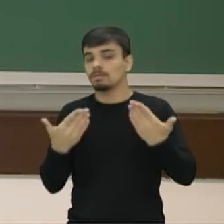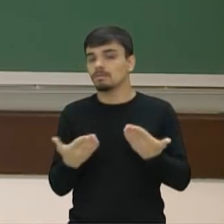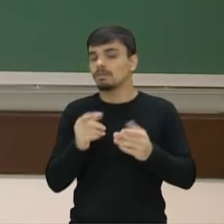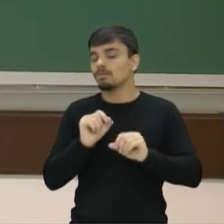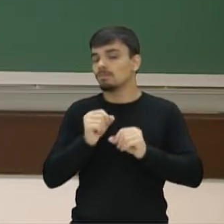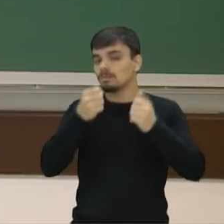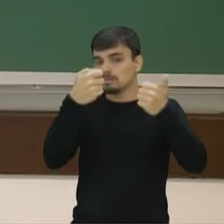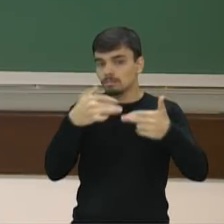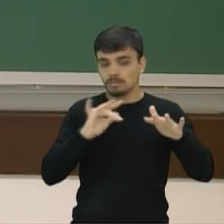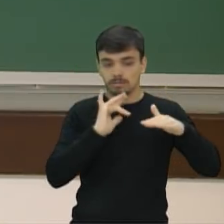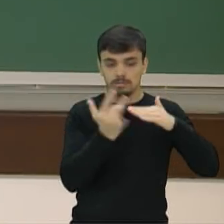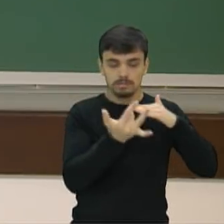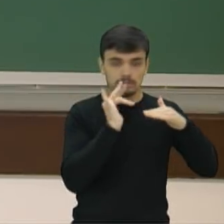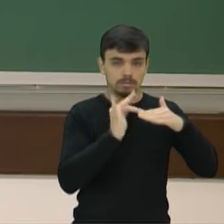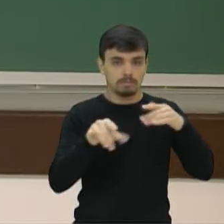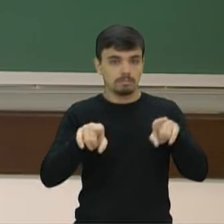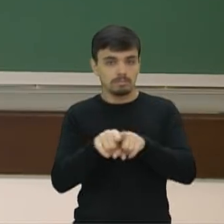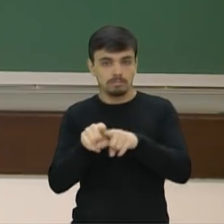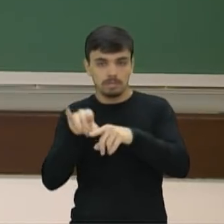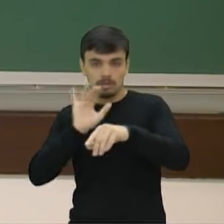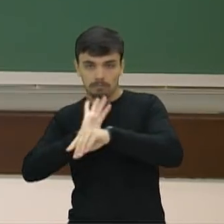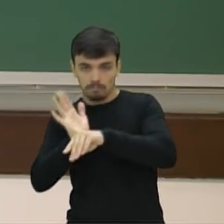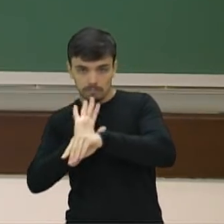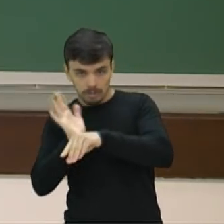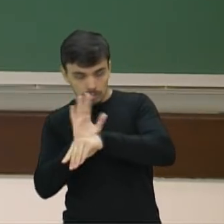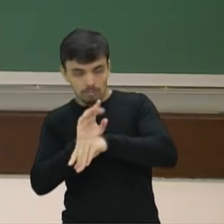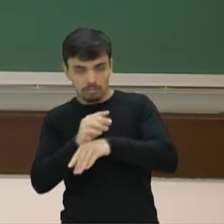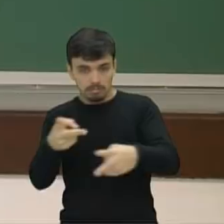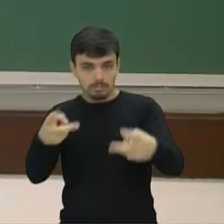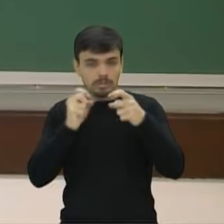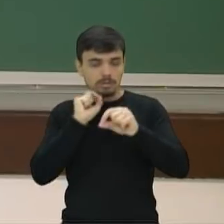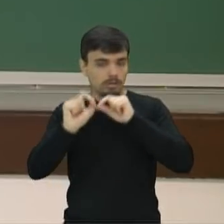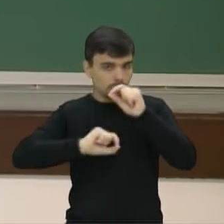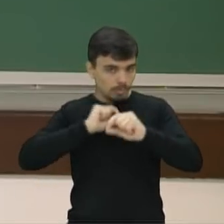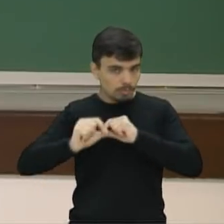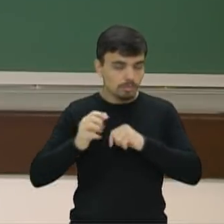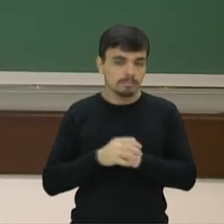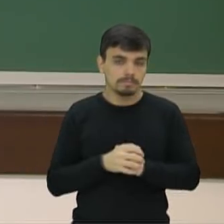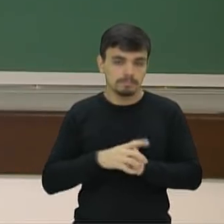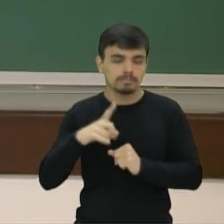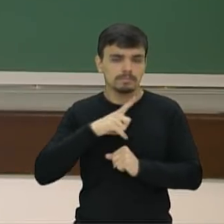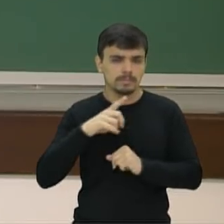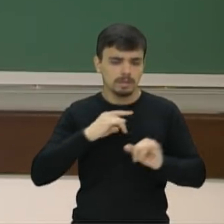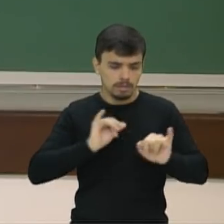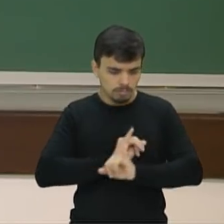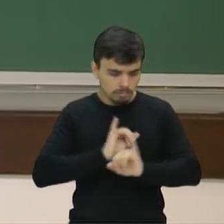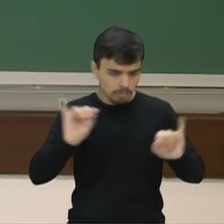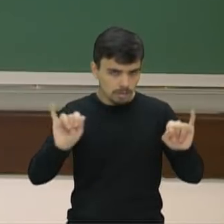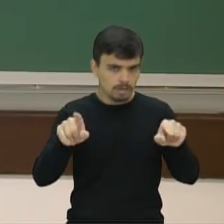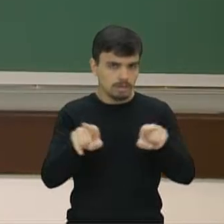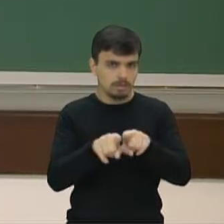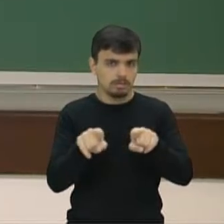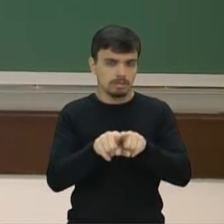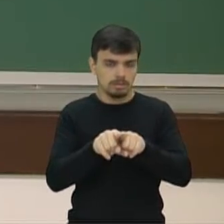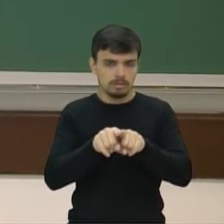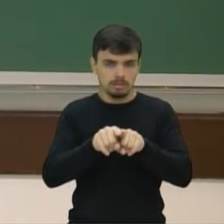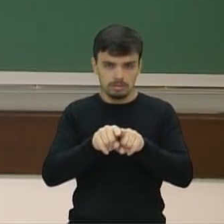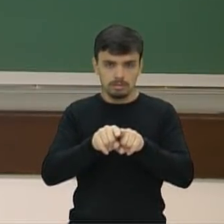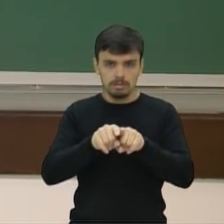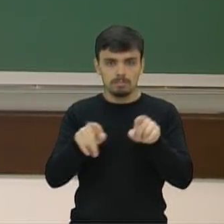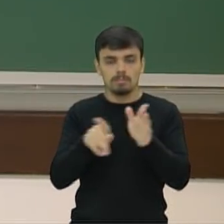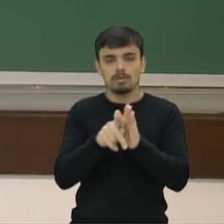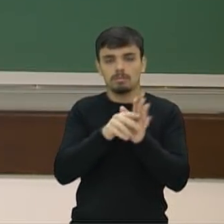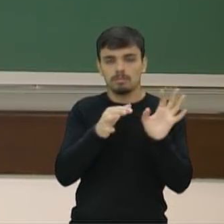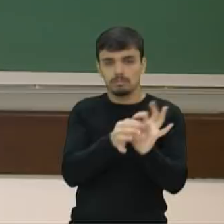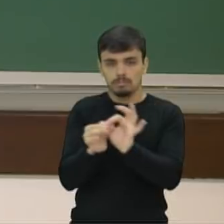e nos aplicativos de streaming de vídeo, nós vamos perceber que existem anúncios publicitários que são veiculados de